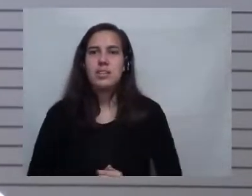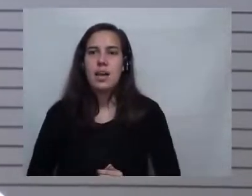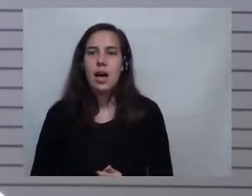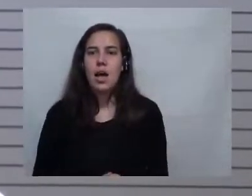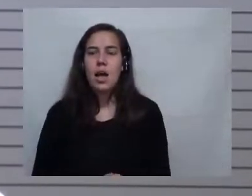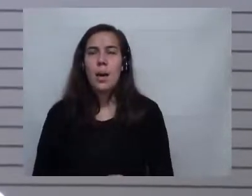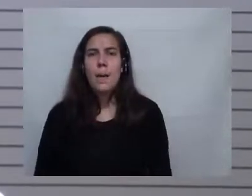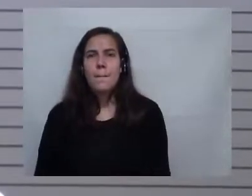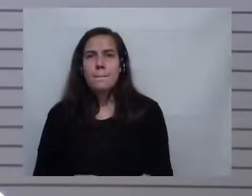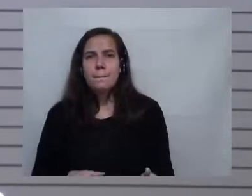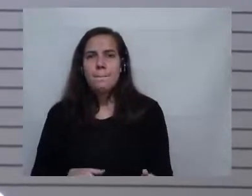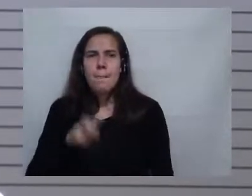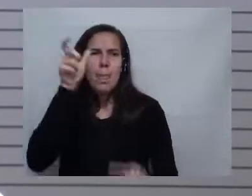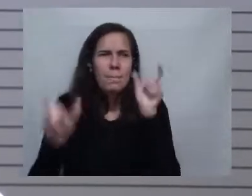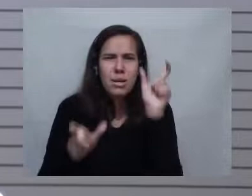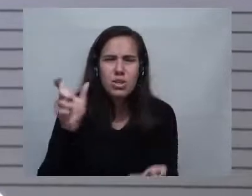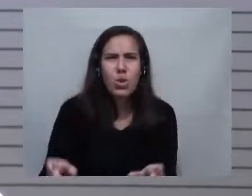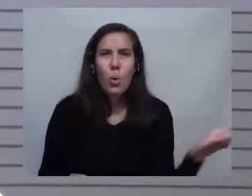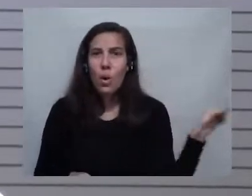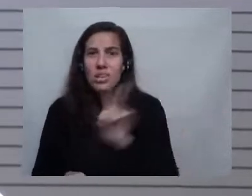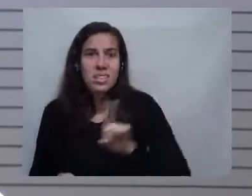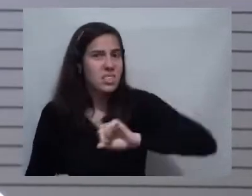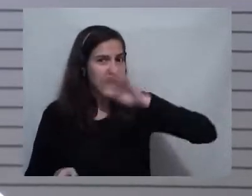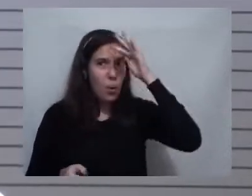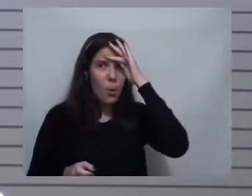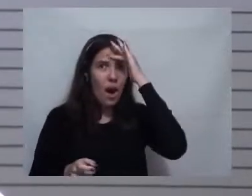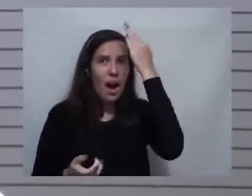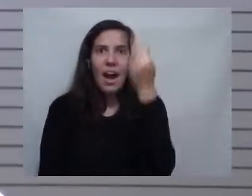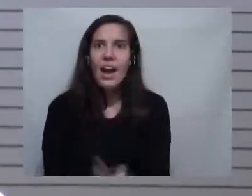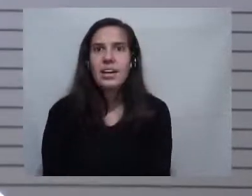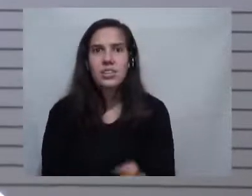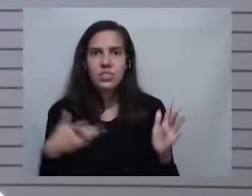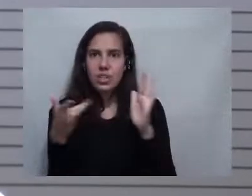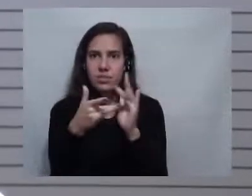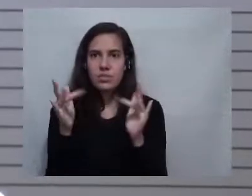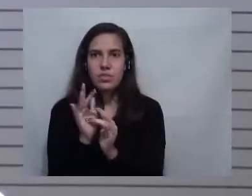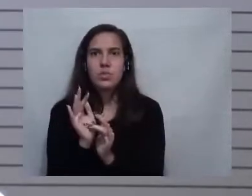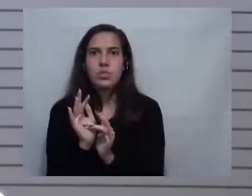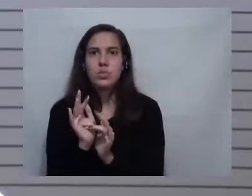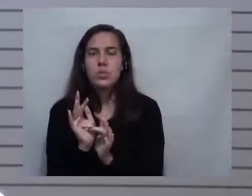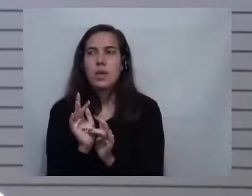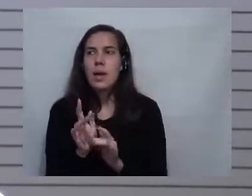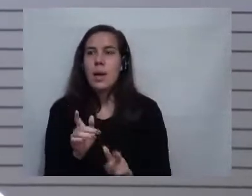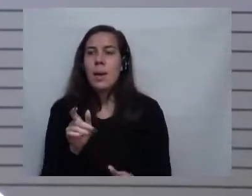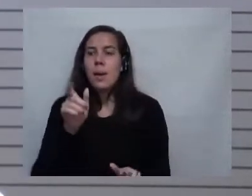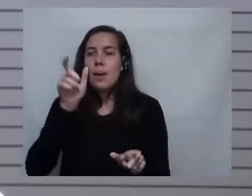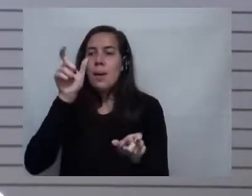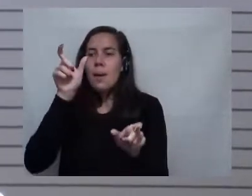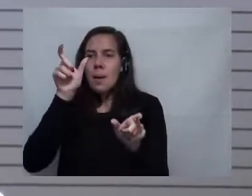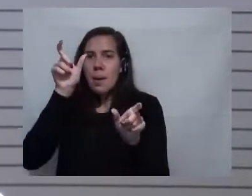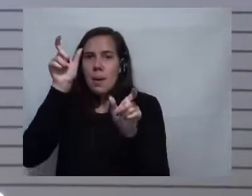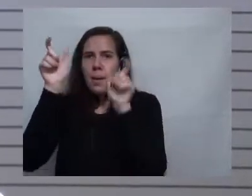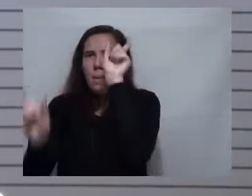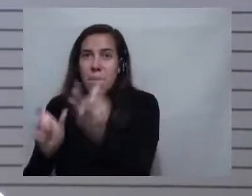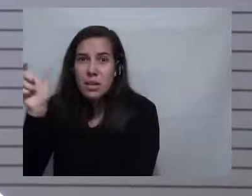onde o avião centenas de receitas e onde